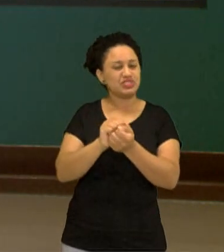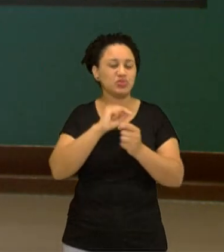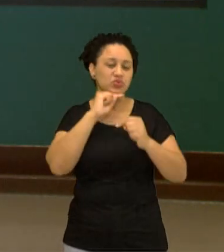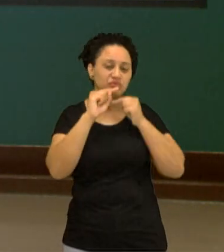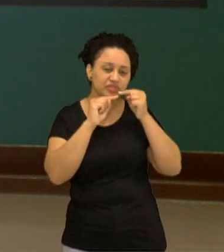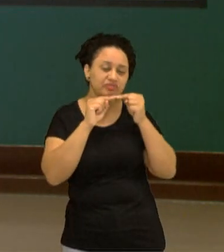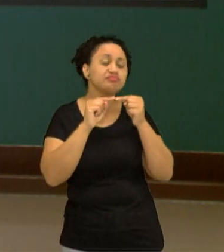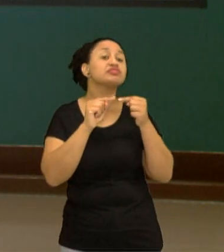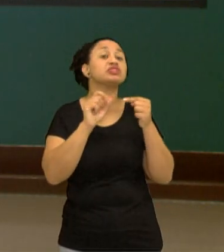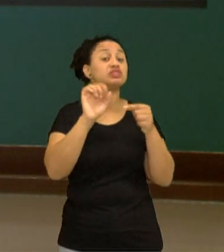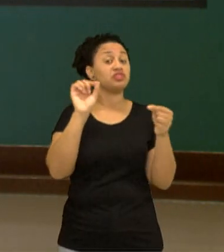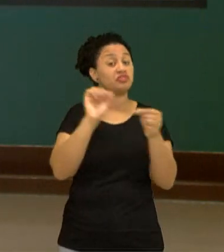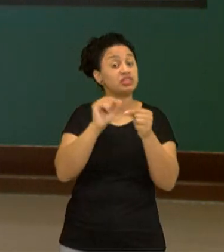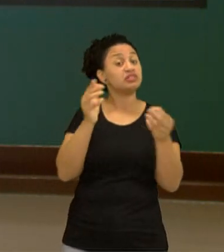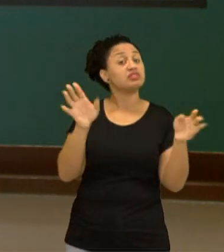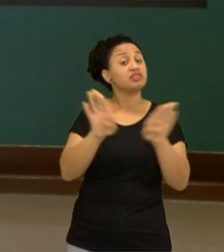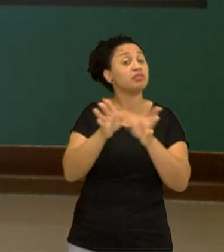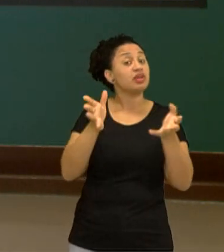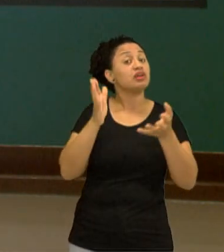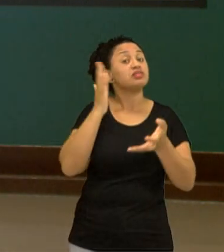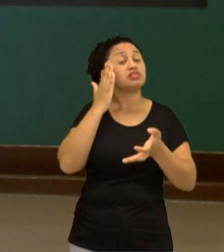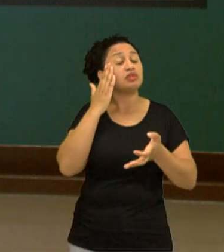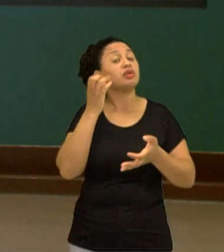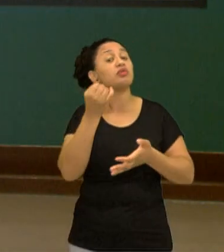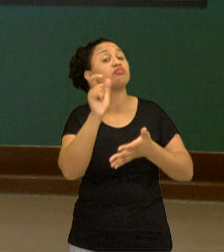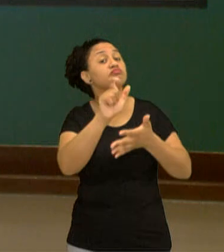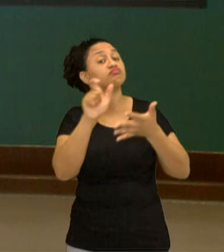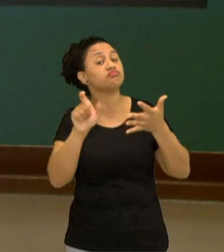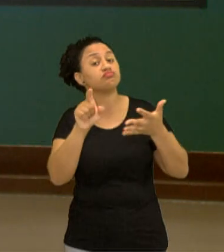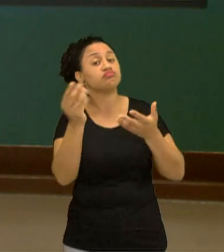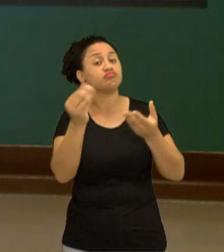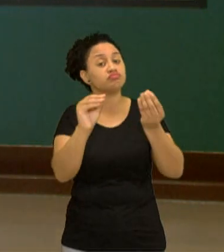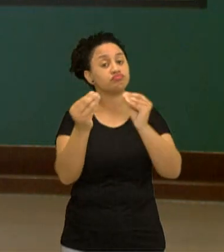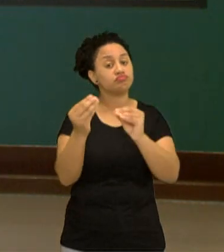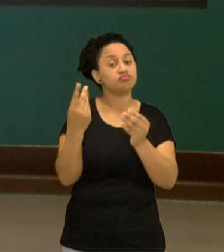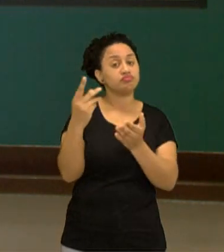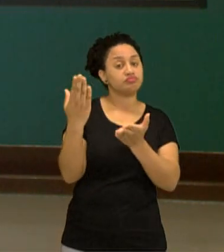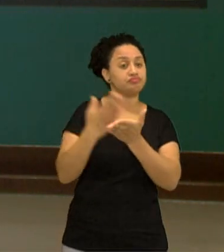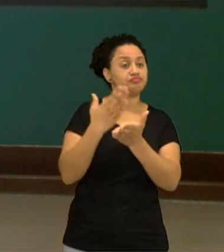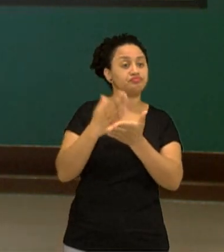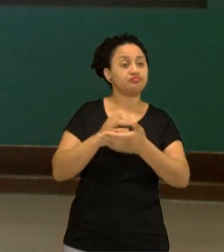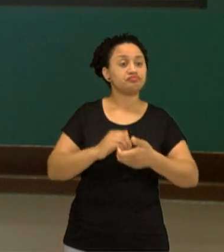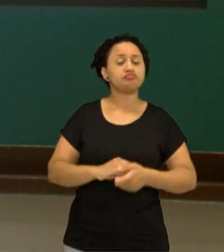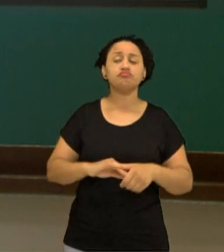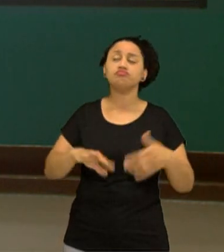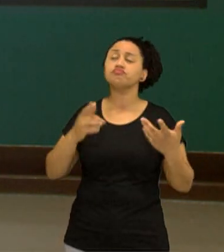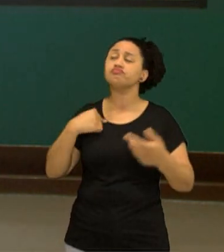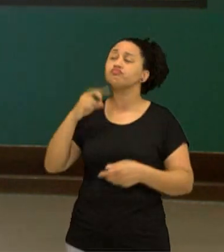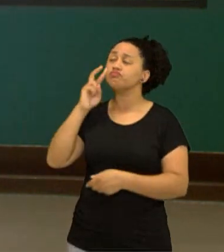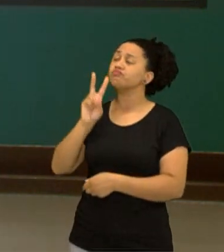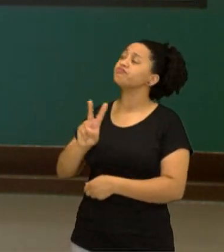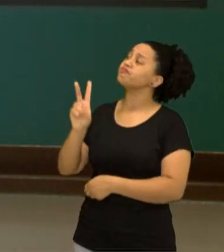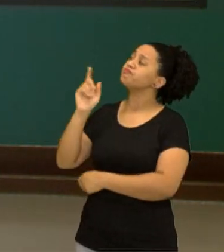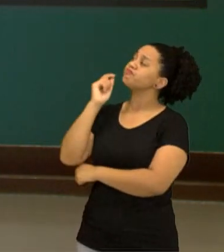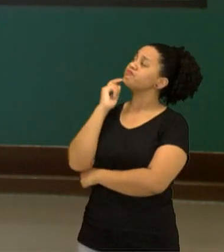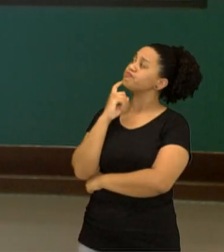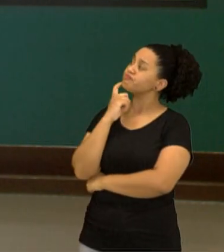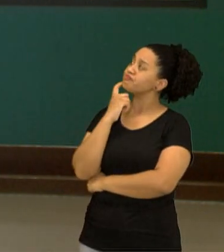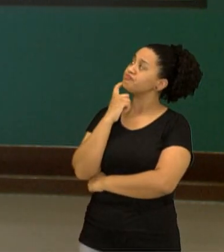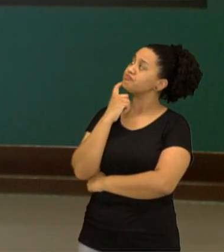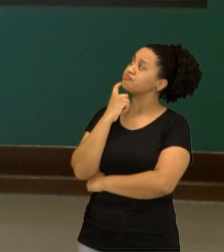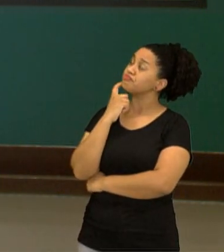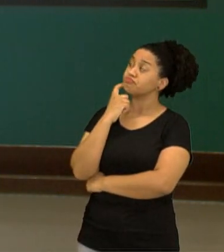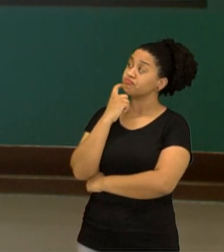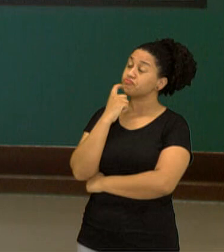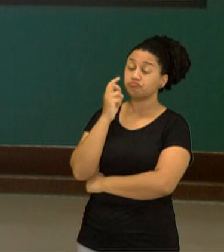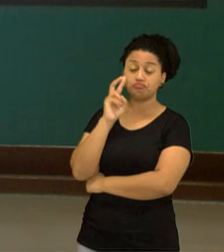e se você fez, eu quero saber quais as palavras você colocou no seu caderno. Estou observando bem aqui essa